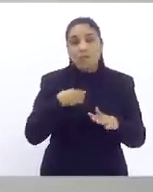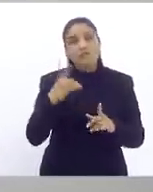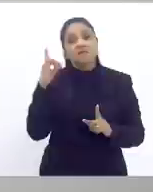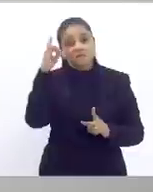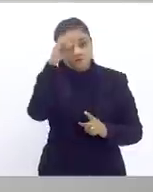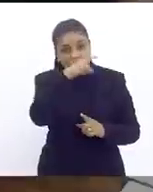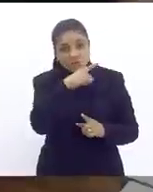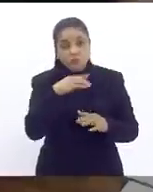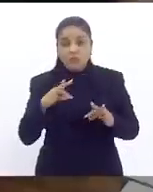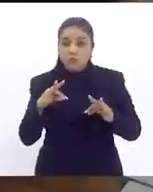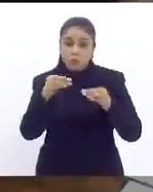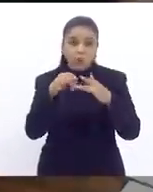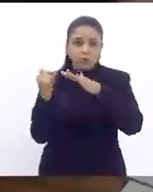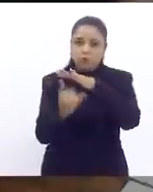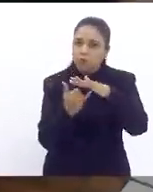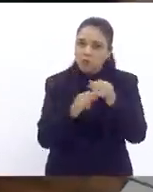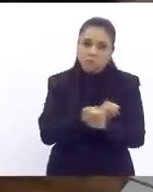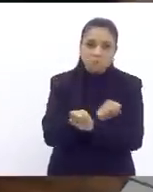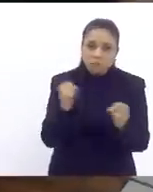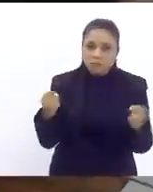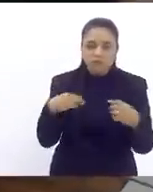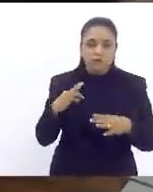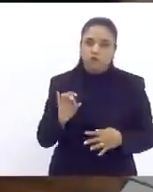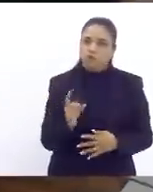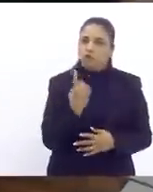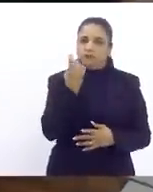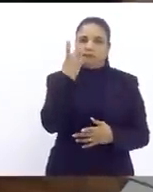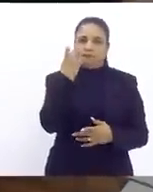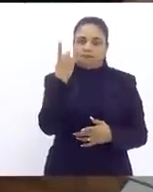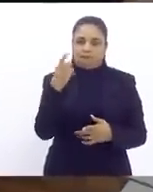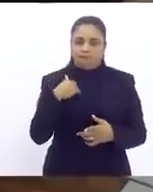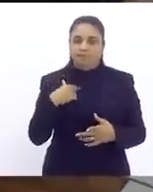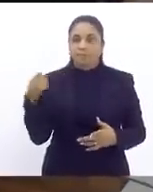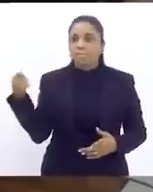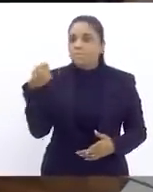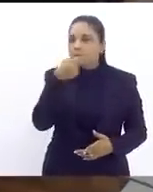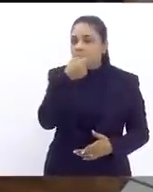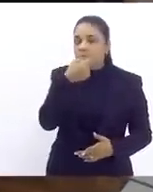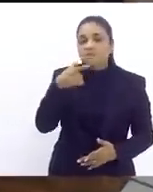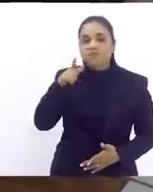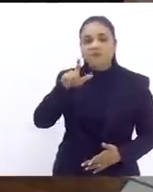Doutor Lívia o microfone aqui por favor